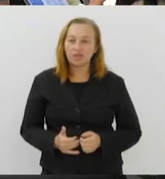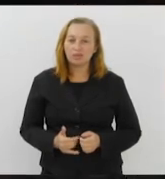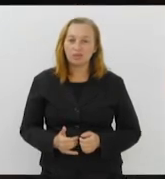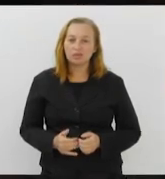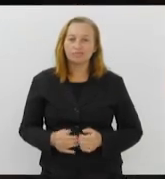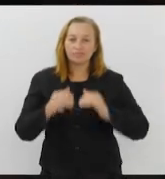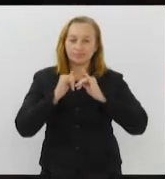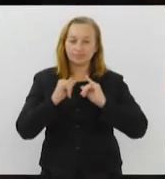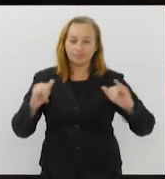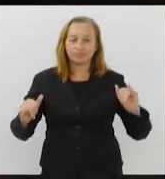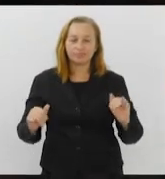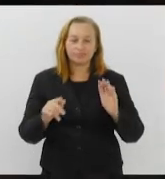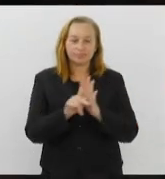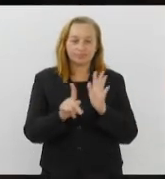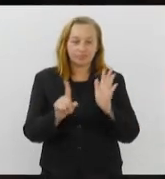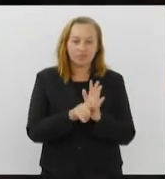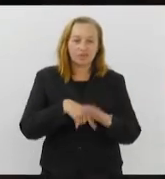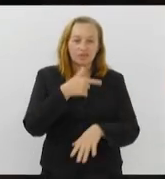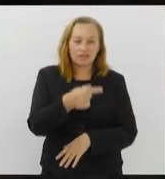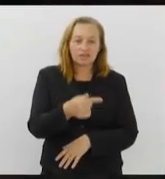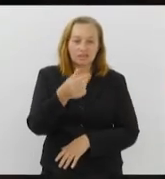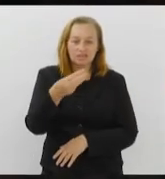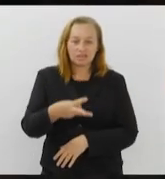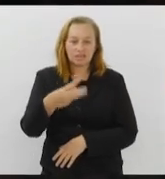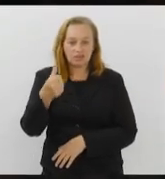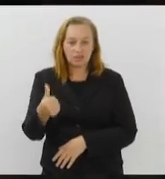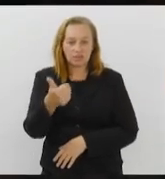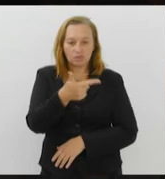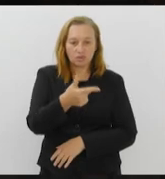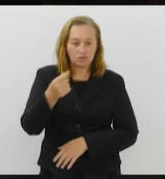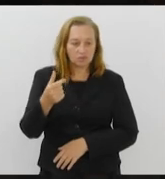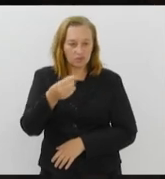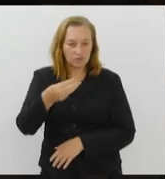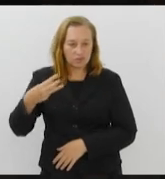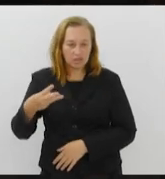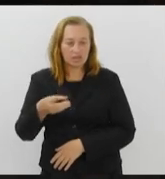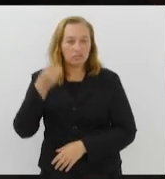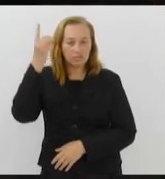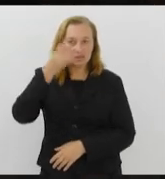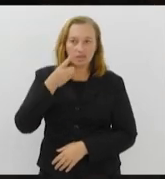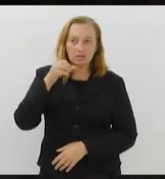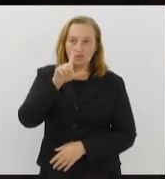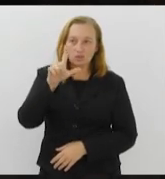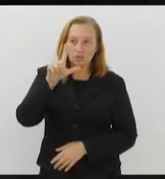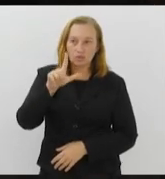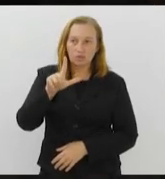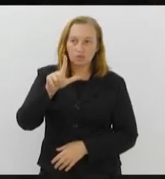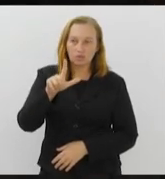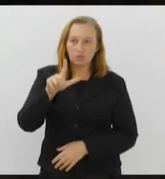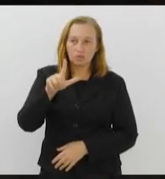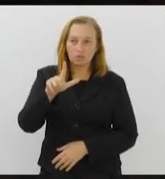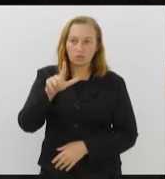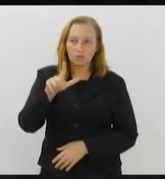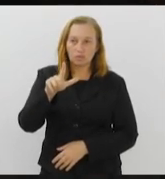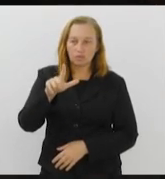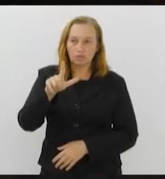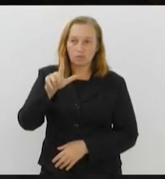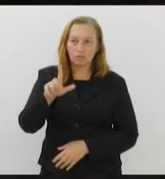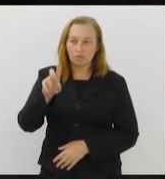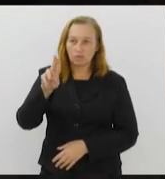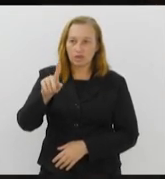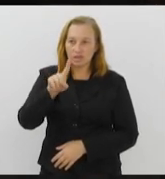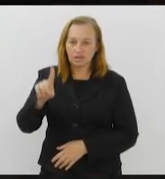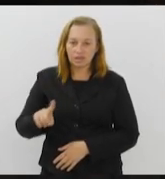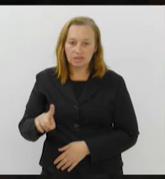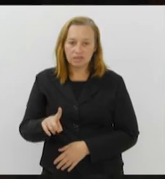Anuncio. Projeto de lei número 731, de 2023, de autoria do deputado Luiz Cláudio Ribeiro, que determina a capacitação